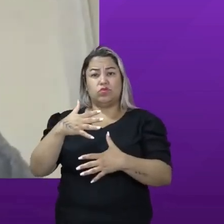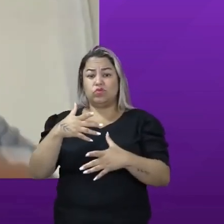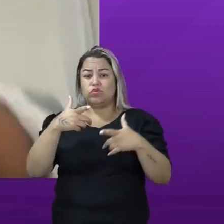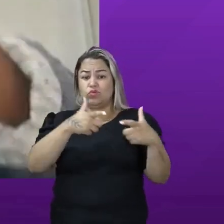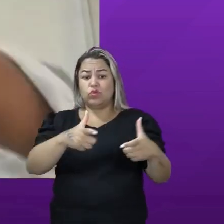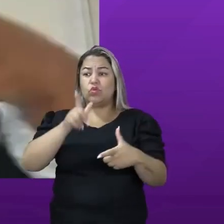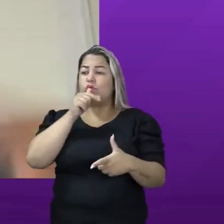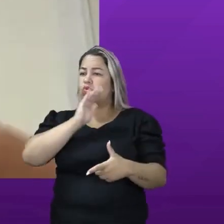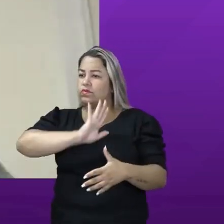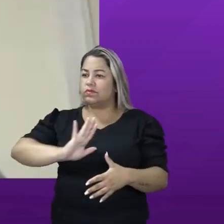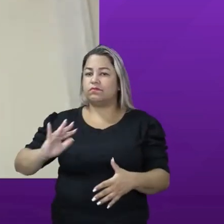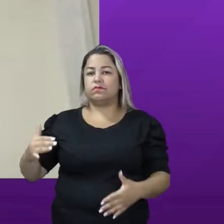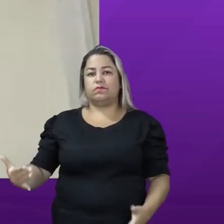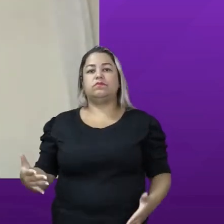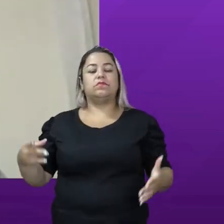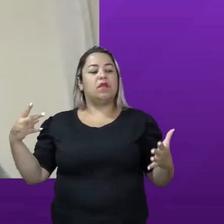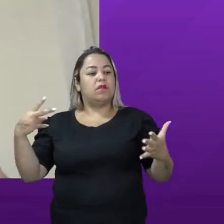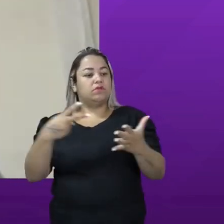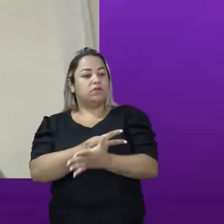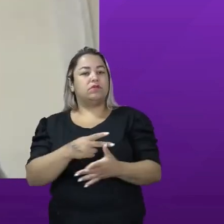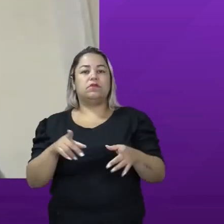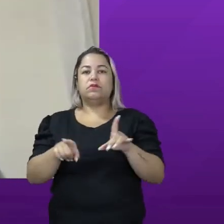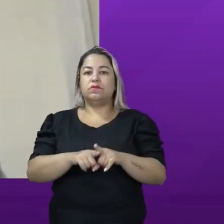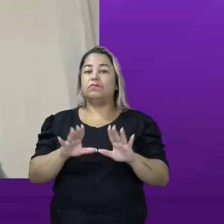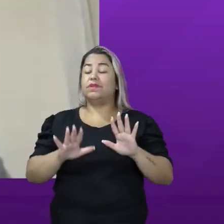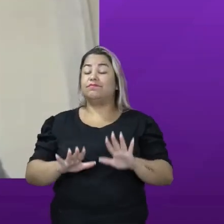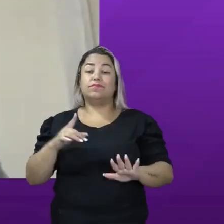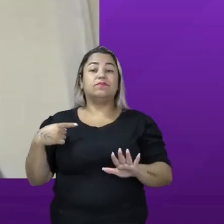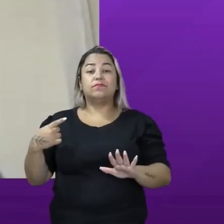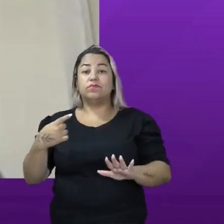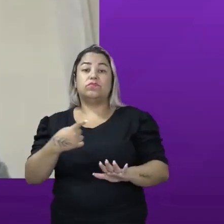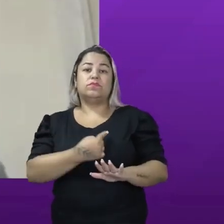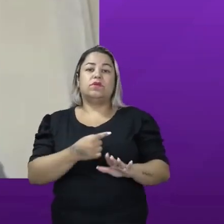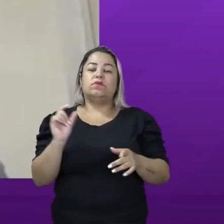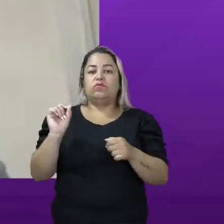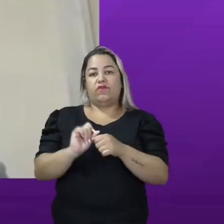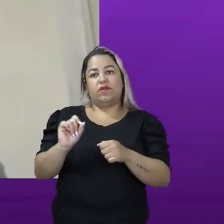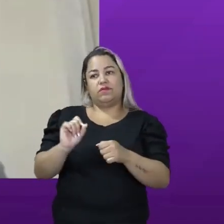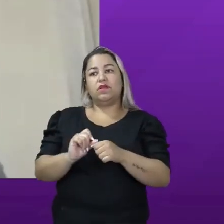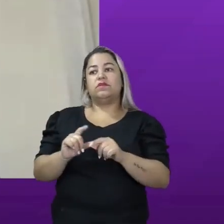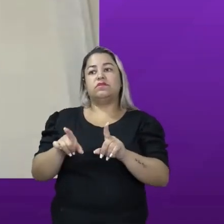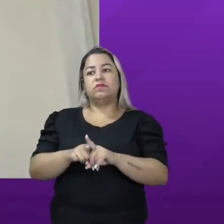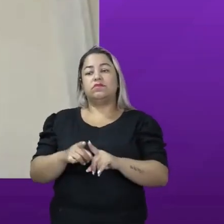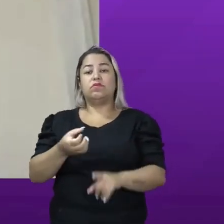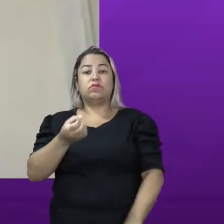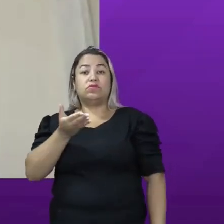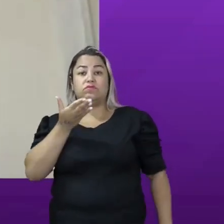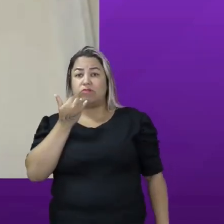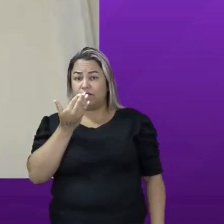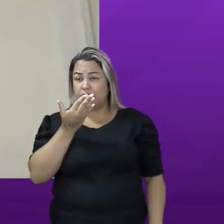dos rios. Isso tudo vem impactando consideravelmente a nossa forma de produzir e, portanto, a nossa forma de nos